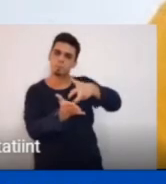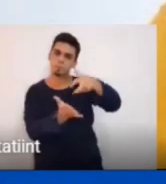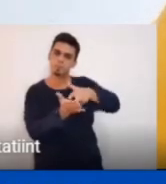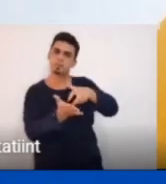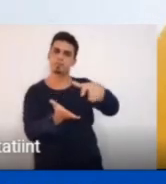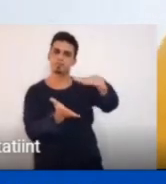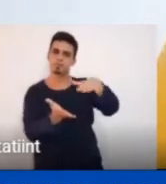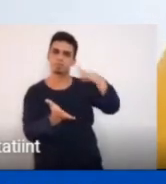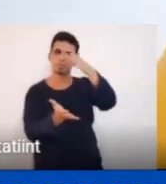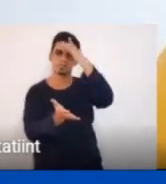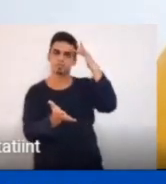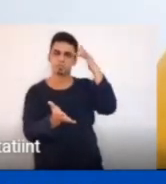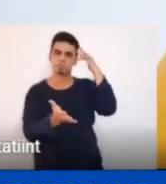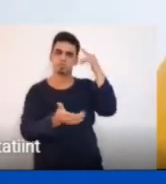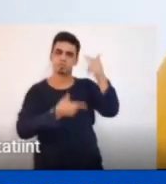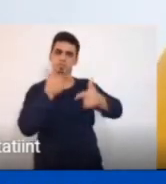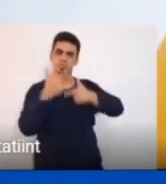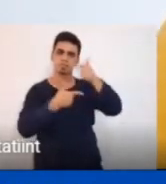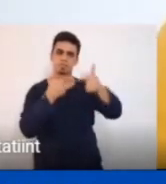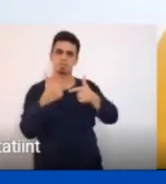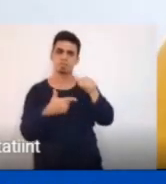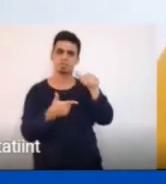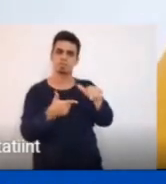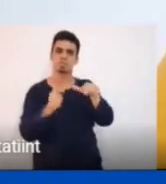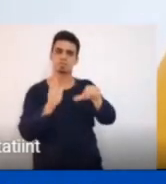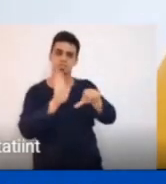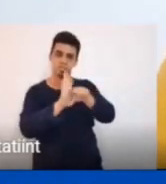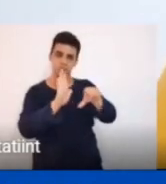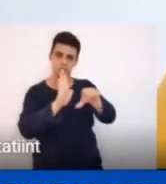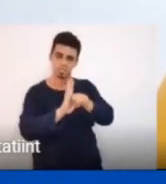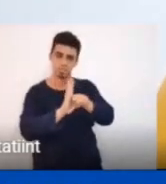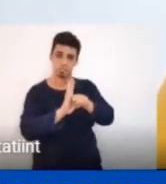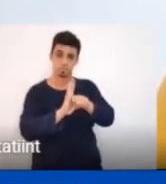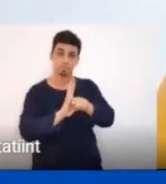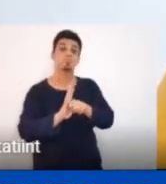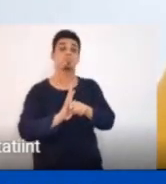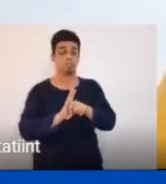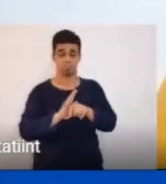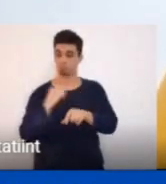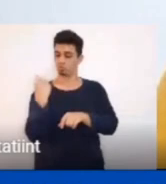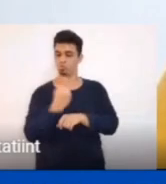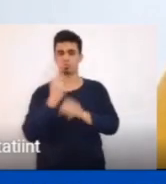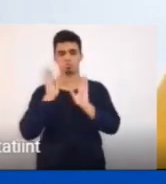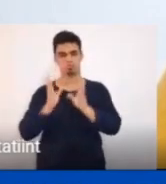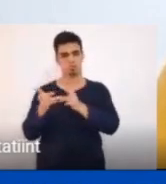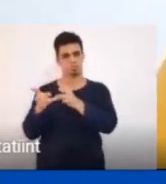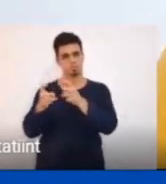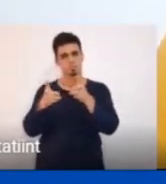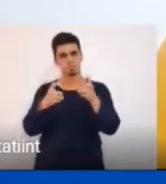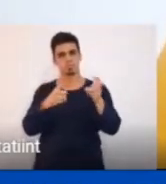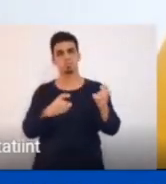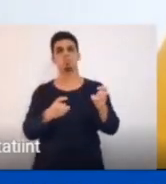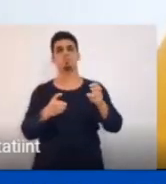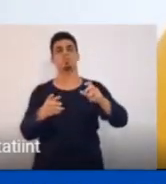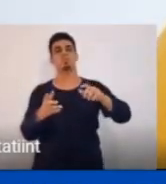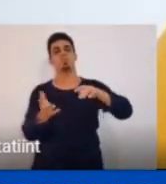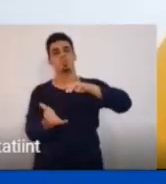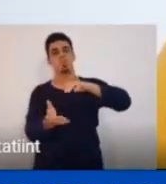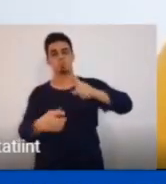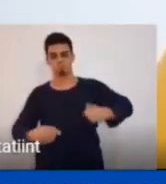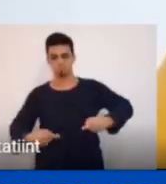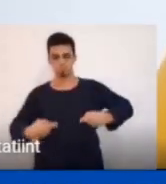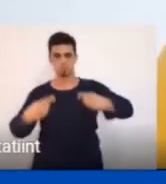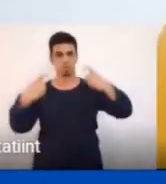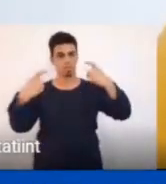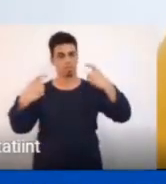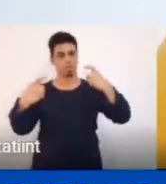de Covid, a gente ainda conseguir ver as operações de guerra da polícia invadindo as comunidades.